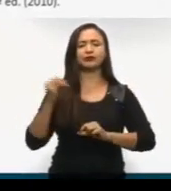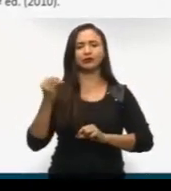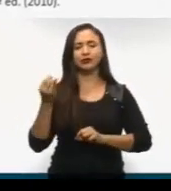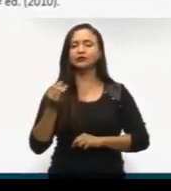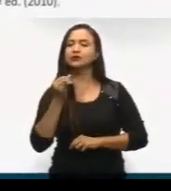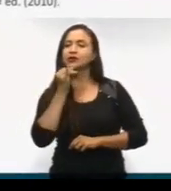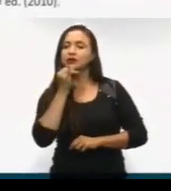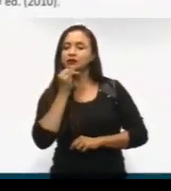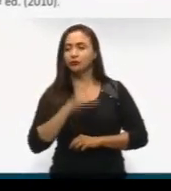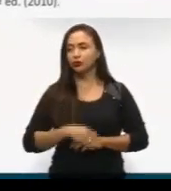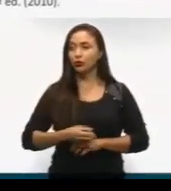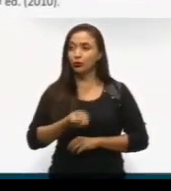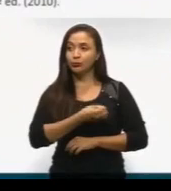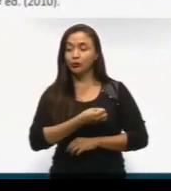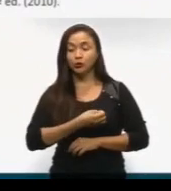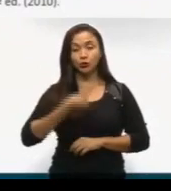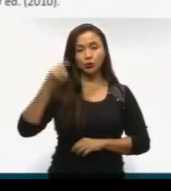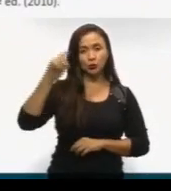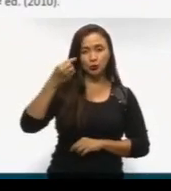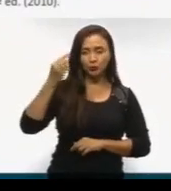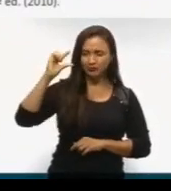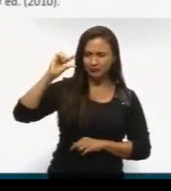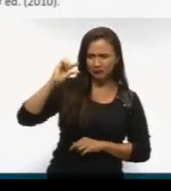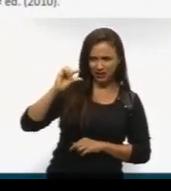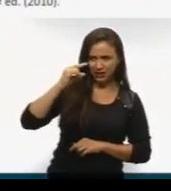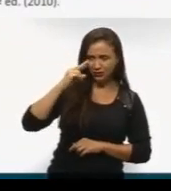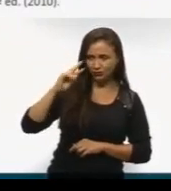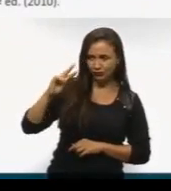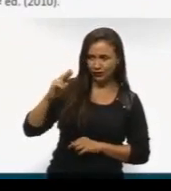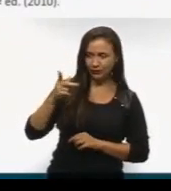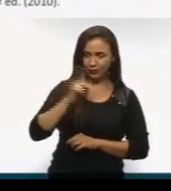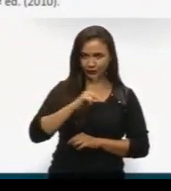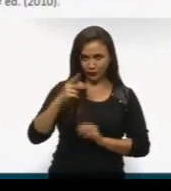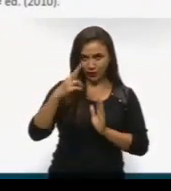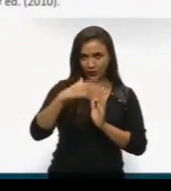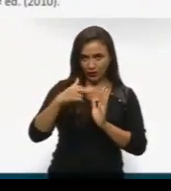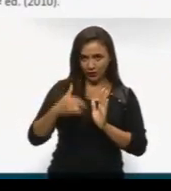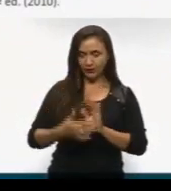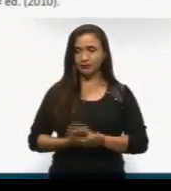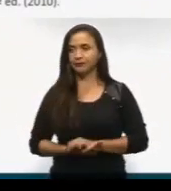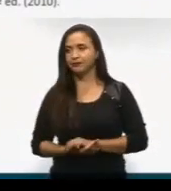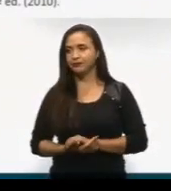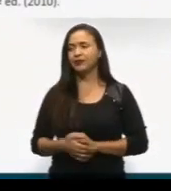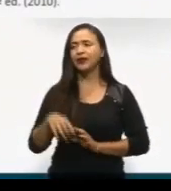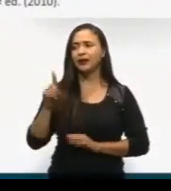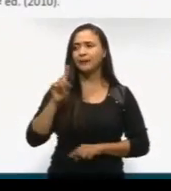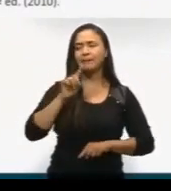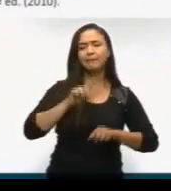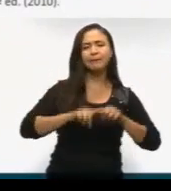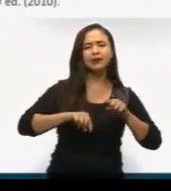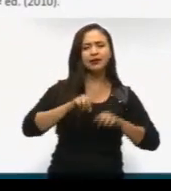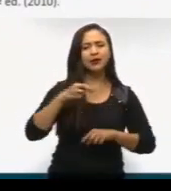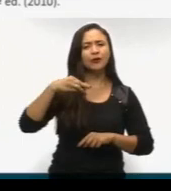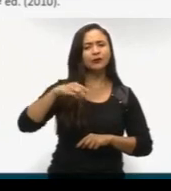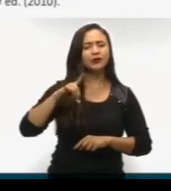Por exemplo, item 1, está bem pequenininho aqui. O professor vai ler, ó. Considere-se o material da mão de obra para marcação e execução